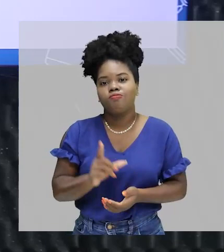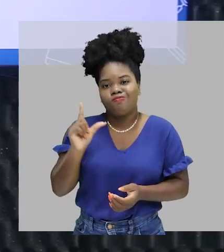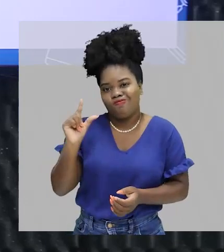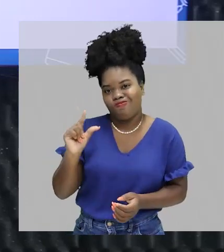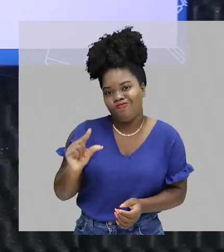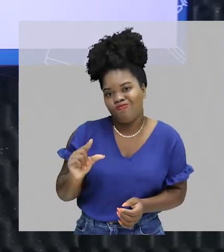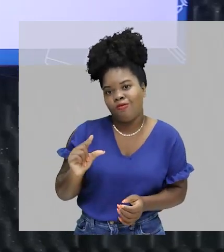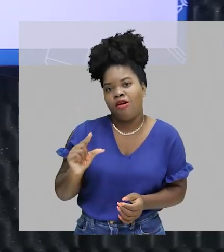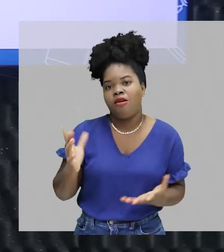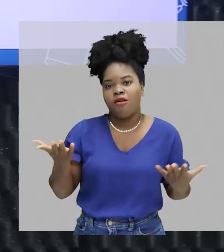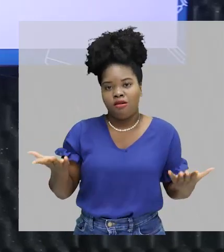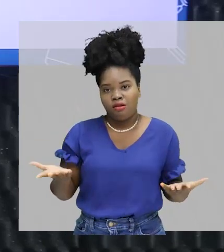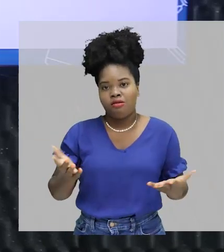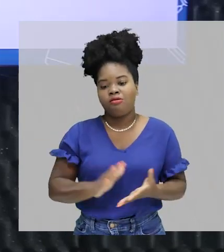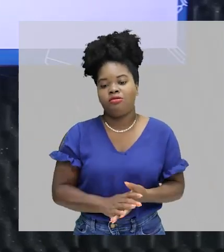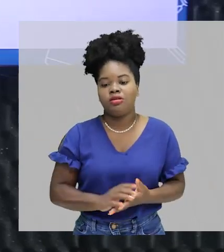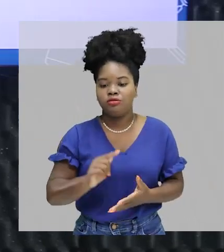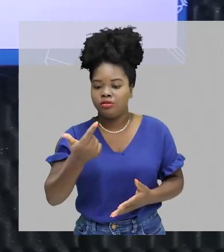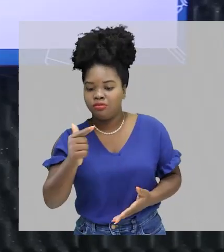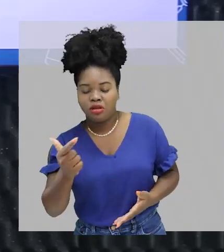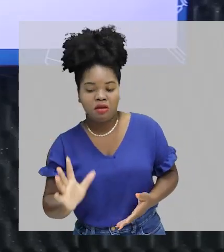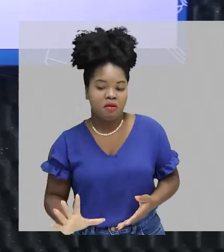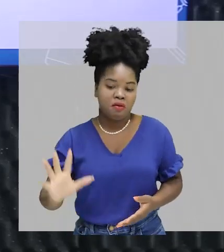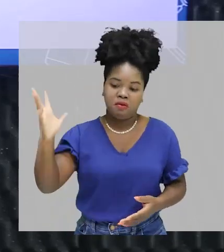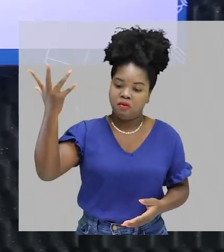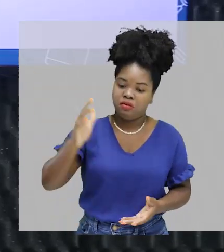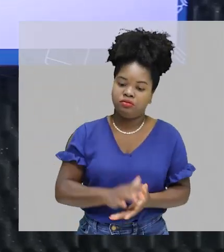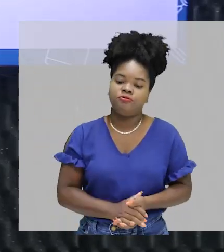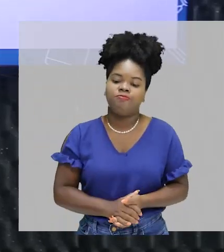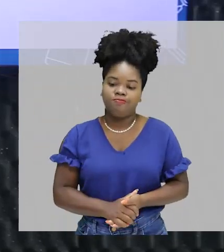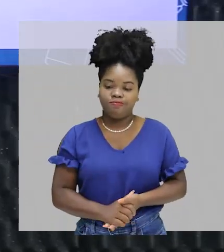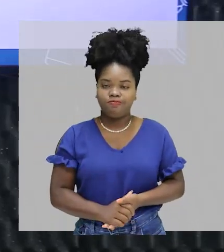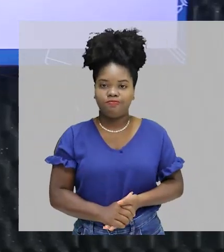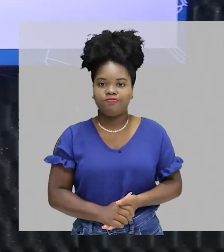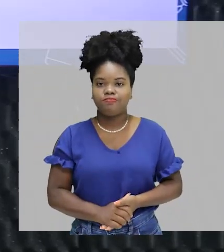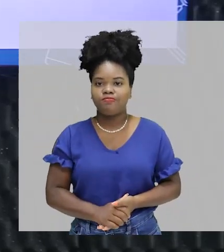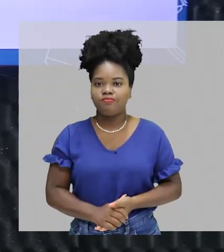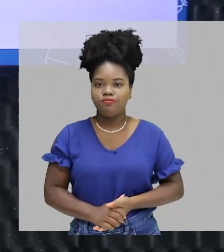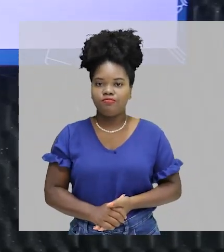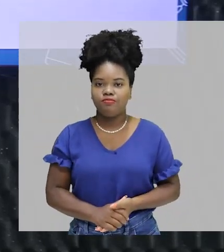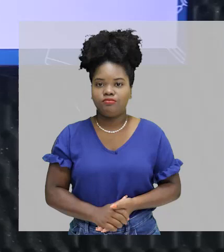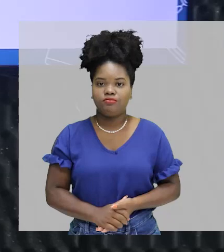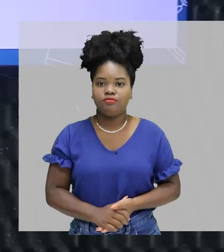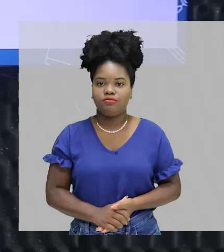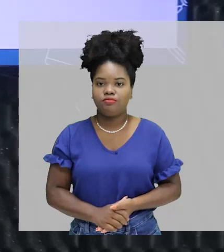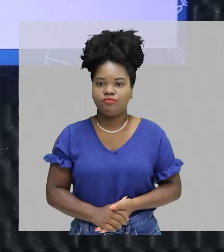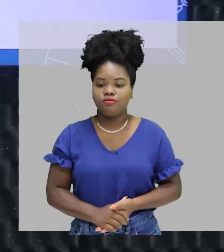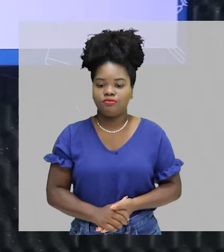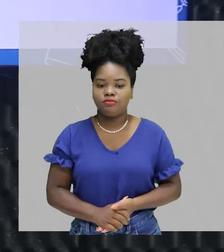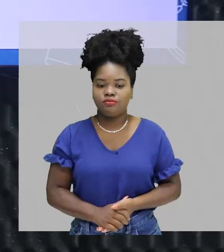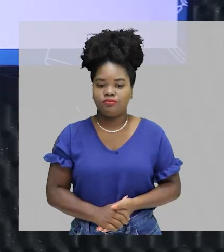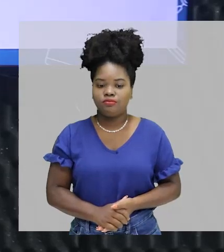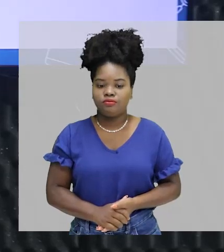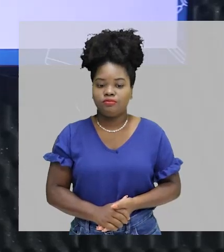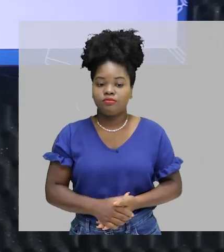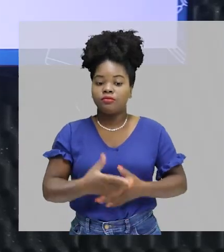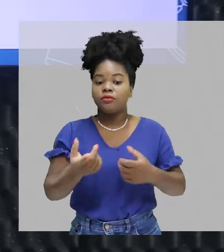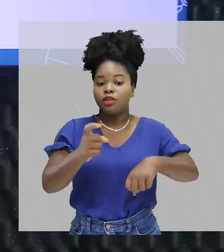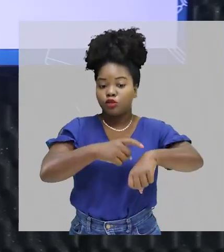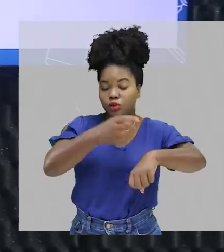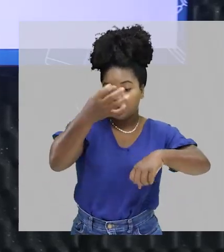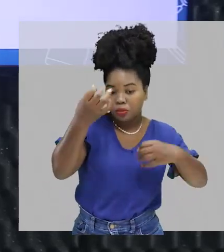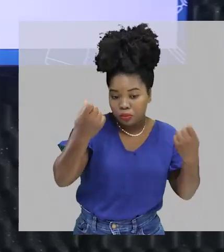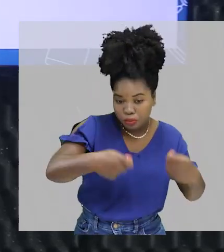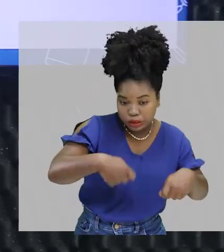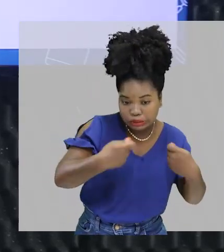pequena, então não gerando nenhum efeito, tanto no meio quanto para os seres vivos. Show? Então, o tempo necessário